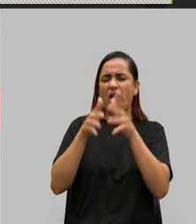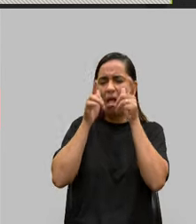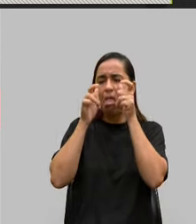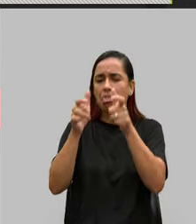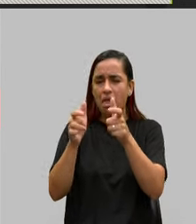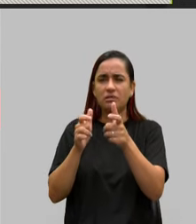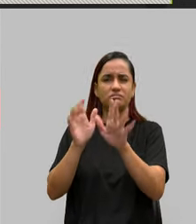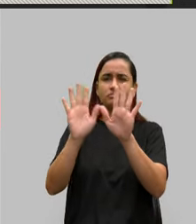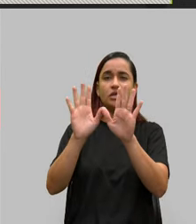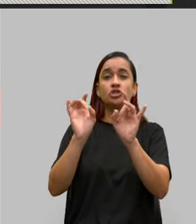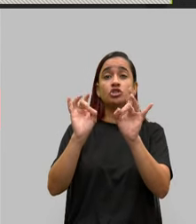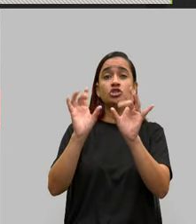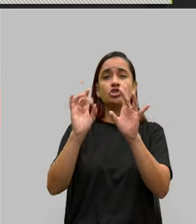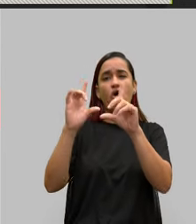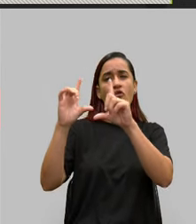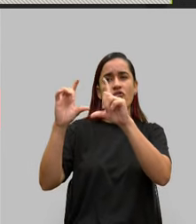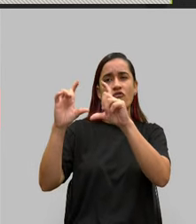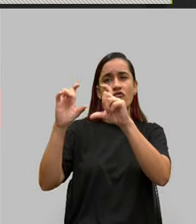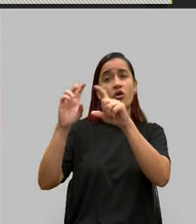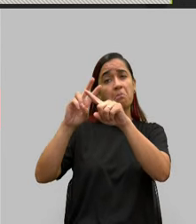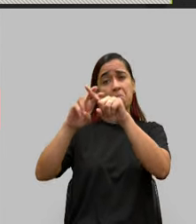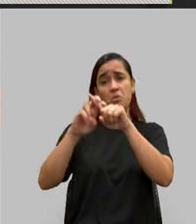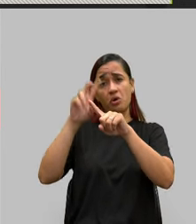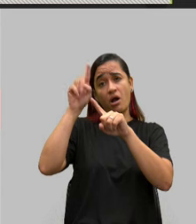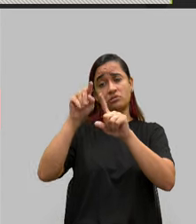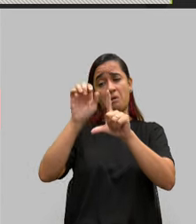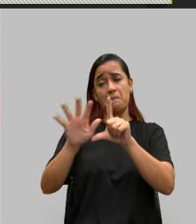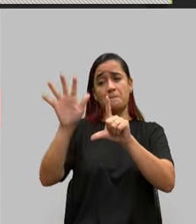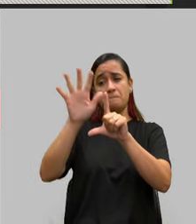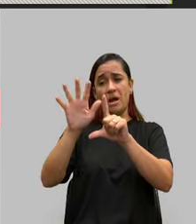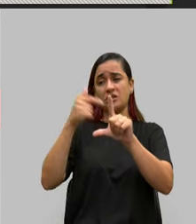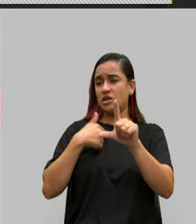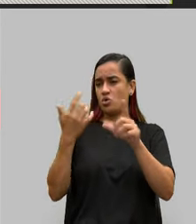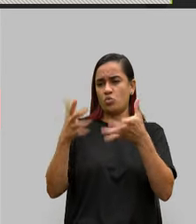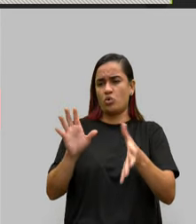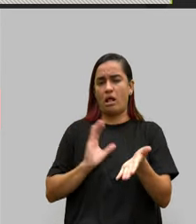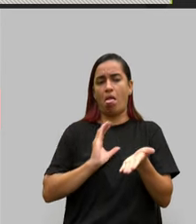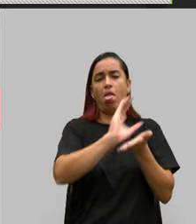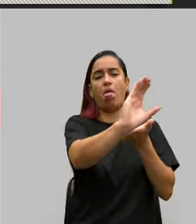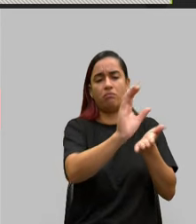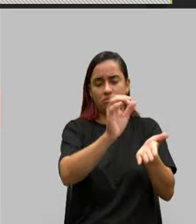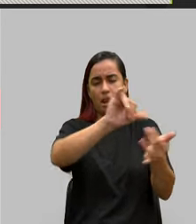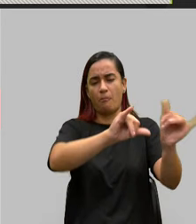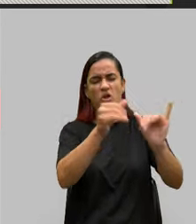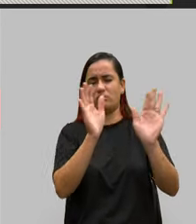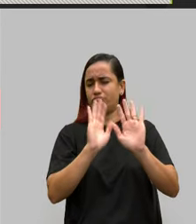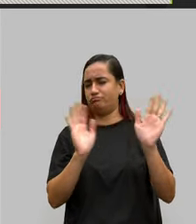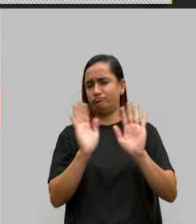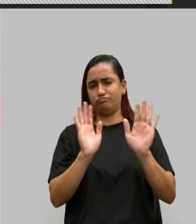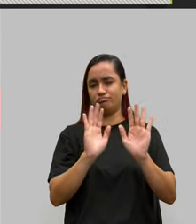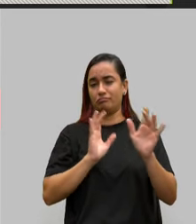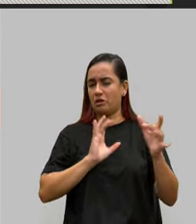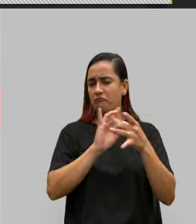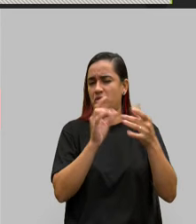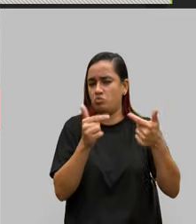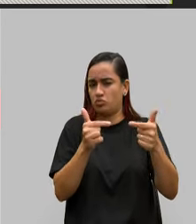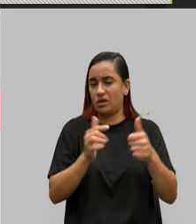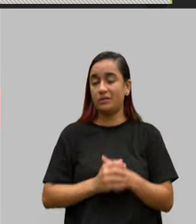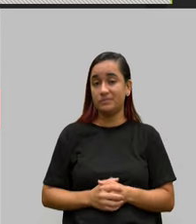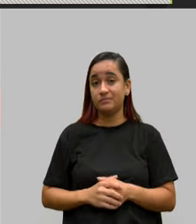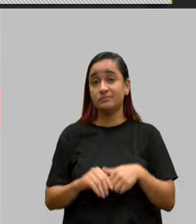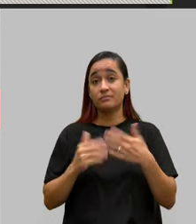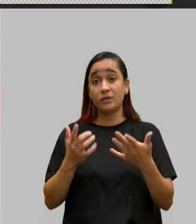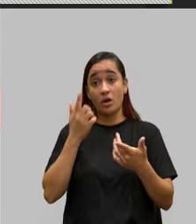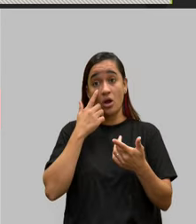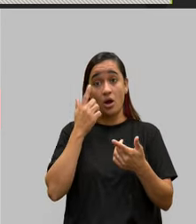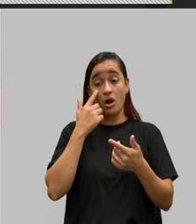fotografado porque é didático eu não tenho vínculo nenhum com nenhum desses Laboratórios mas o primeiro produto lá chegou a ser vendido